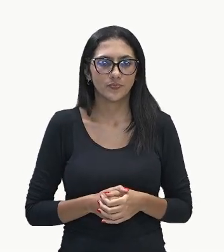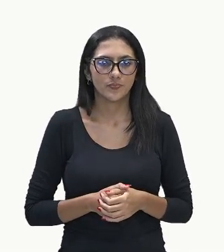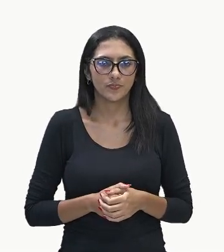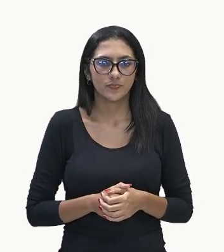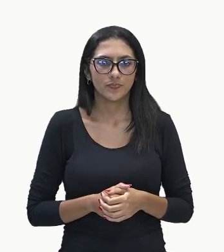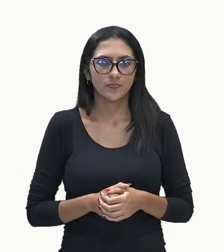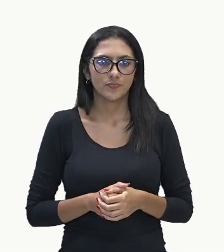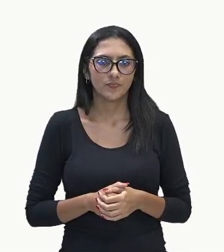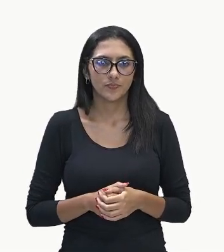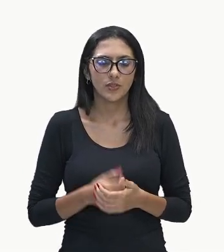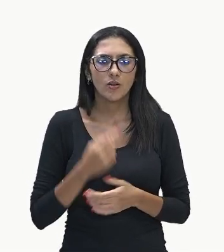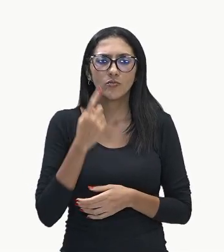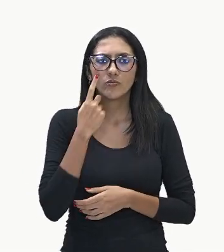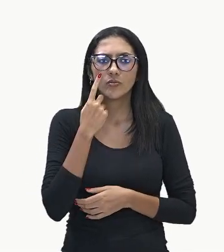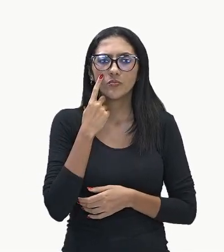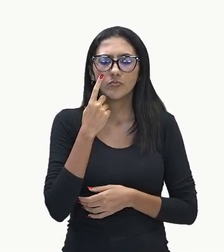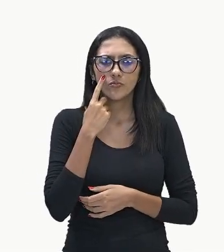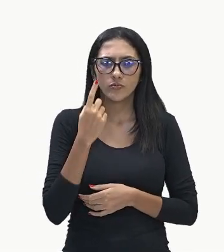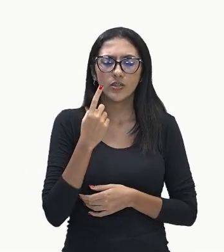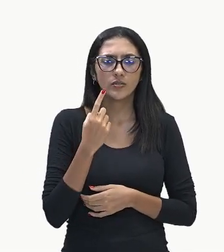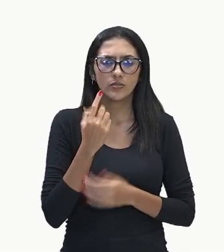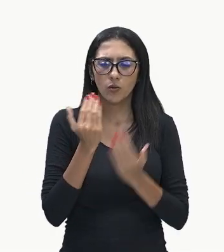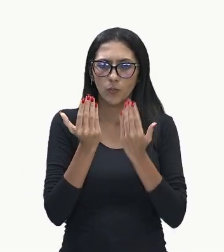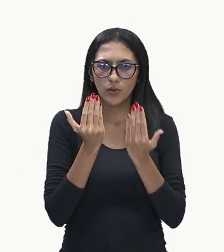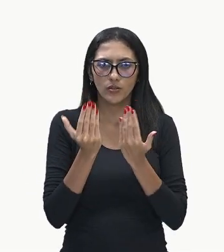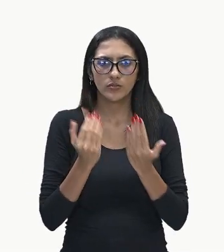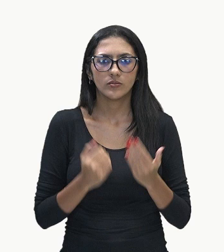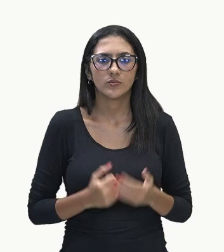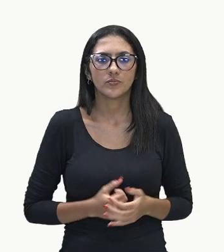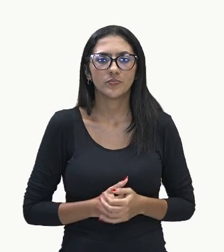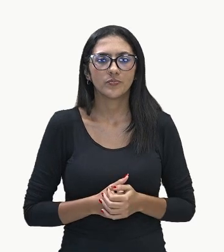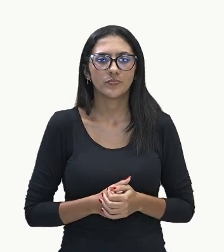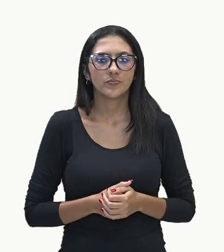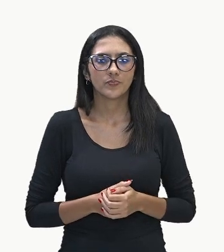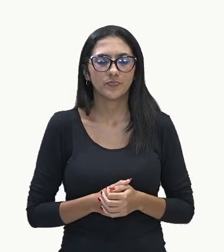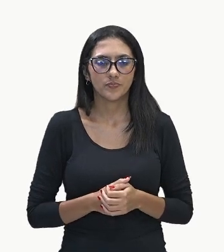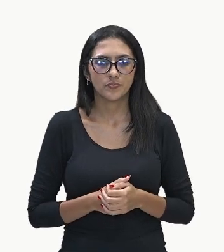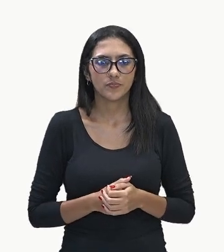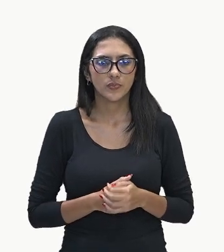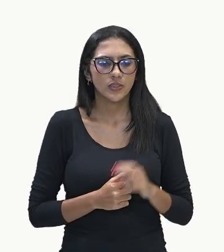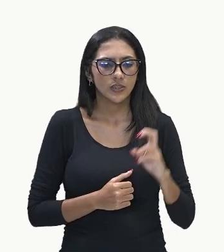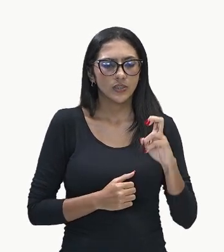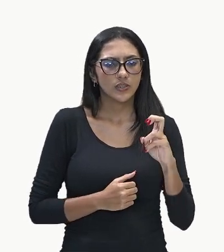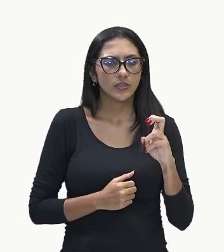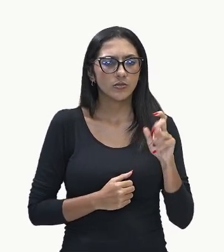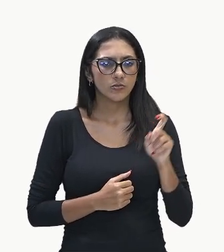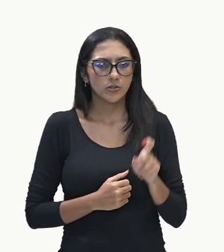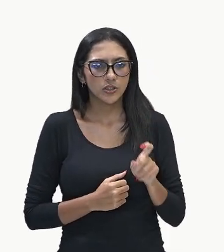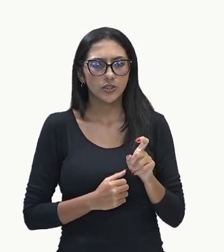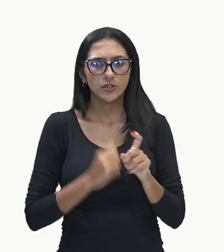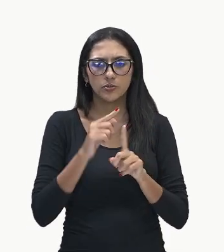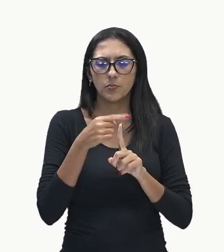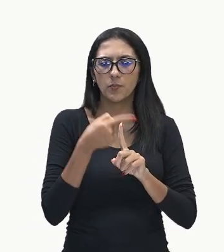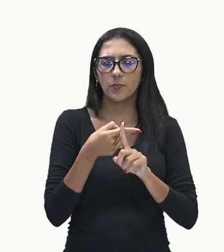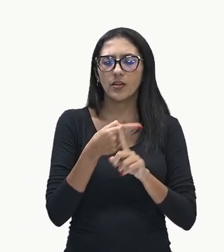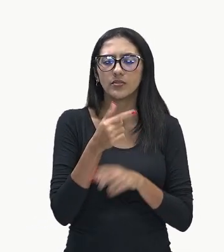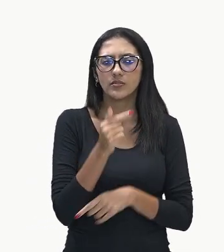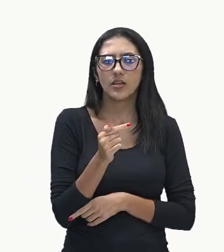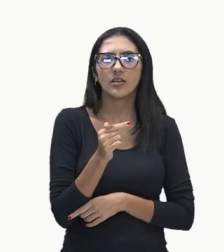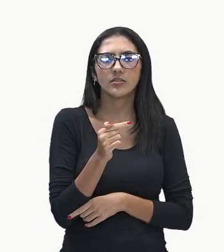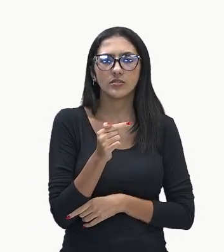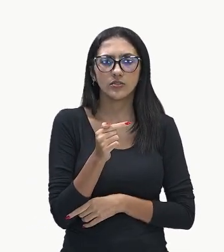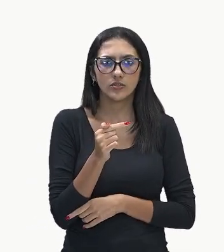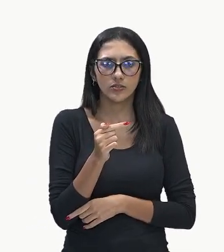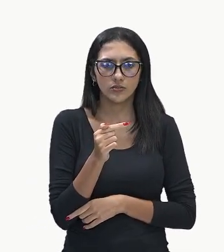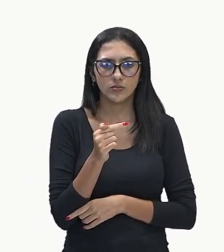então essa prova dos 9. Eu vou ficar com 5x mais 7. Qual é o valor